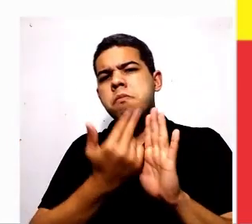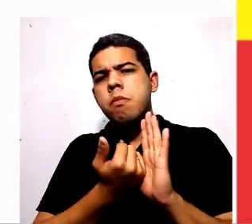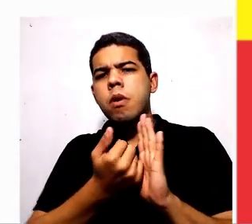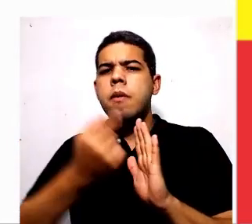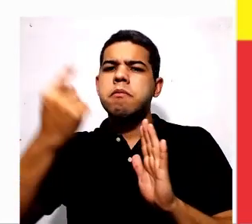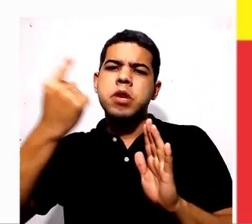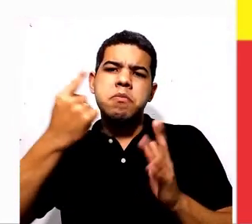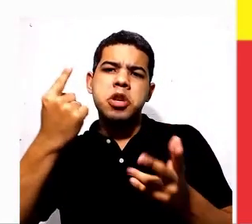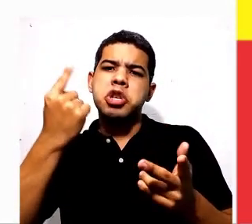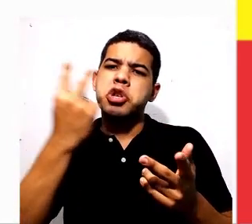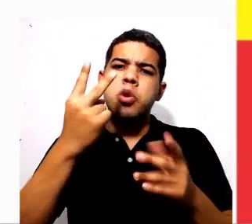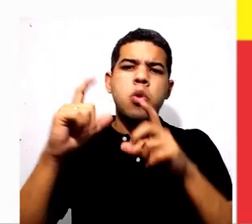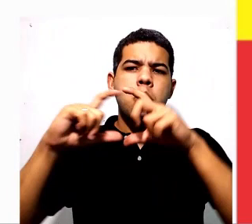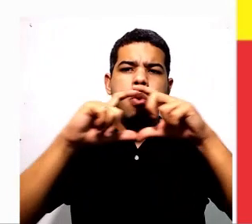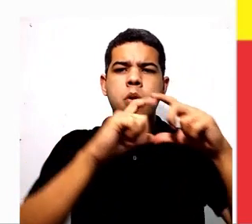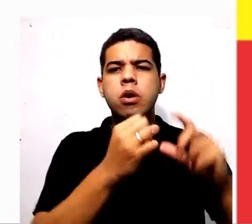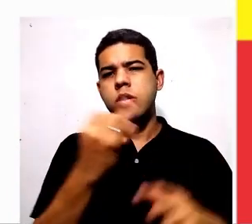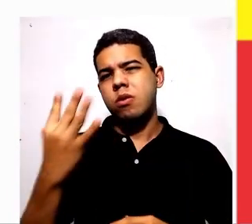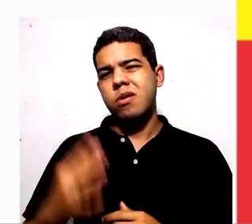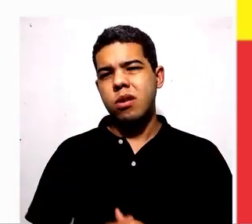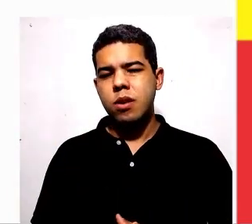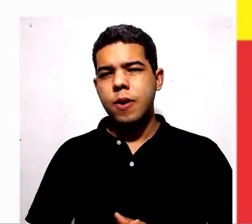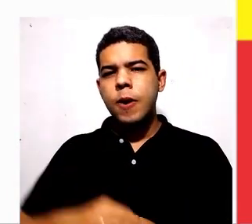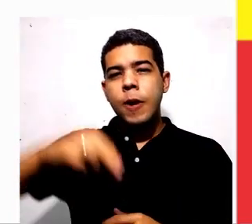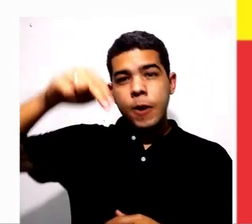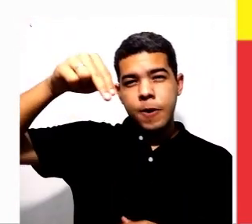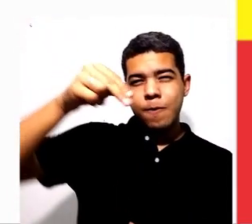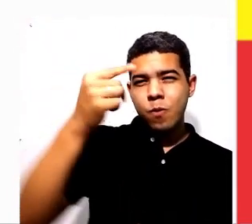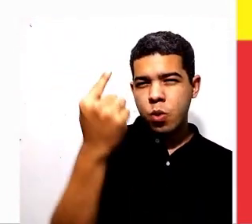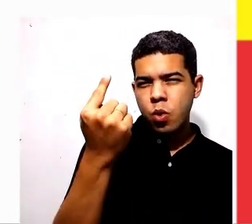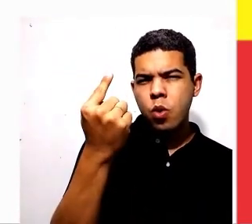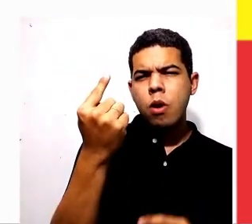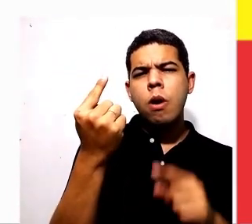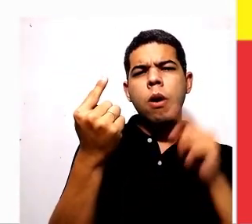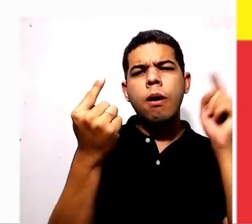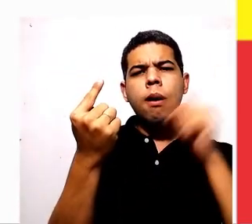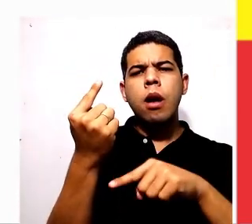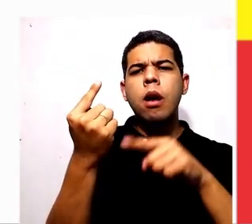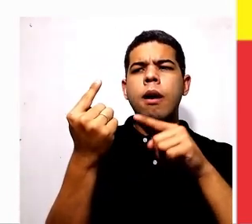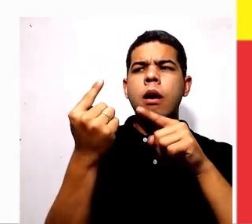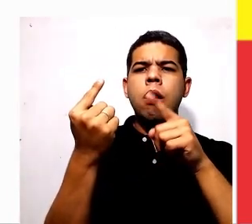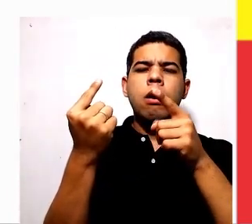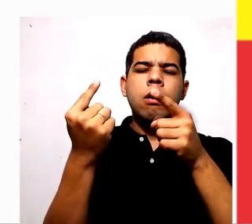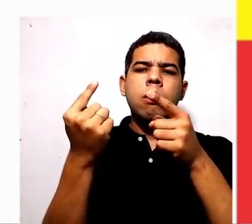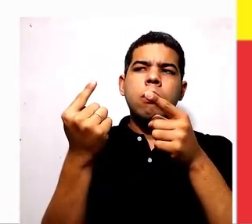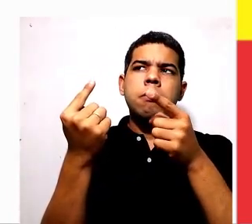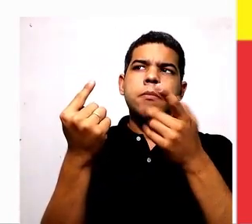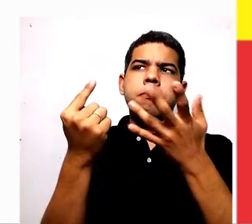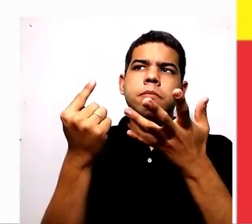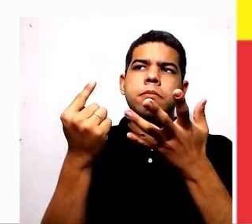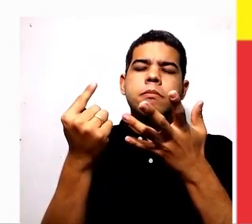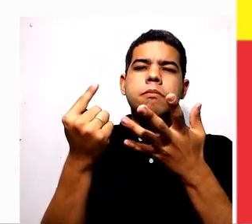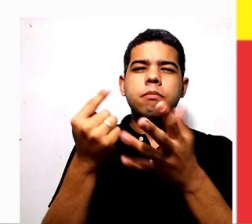Primeira figura, quantos quadrados vão ter. Então, se N for 1, então eu vou fazer o quê? A